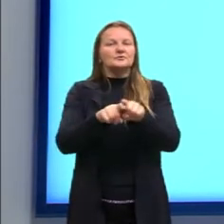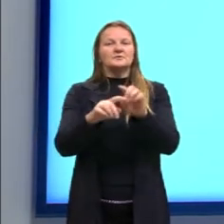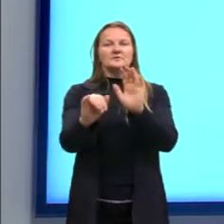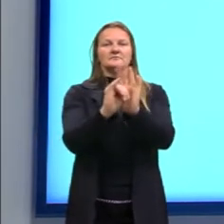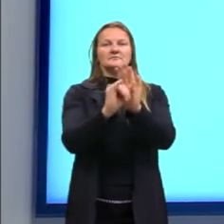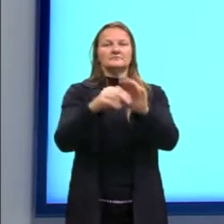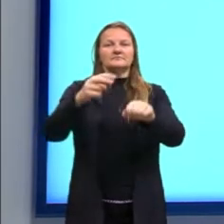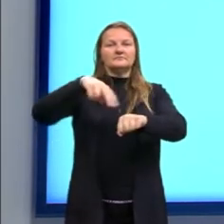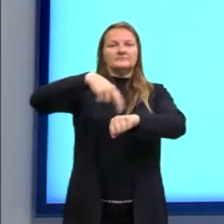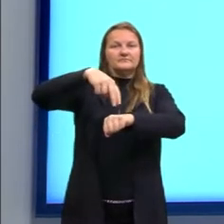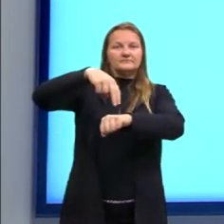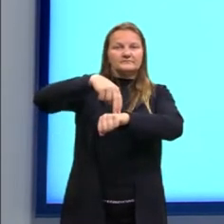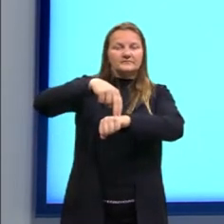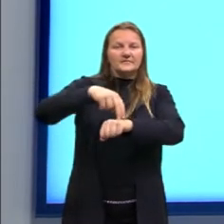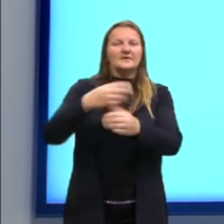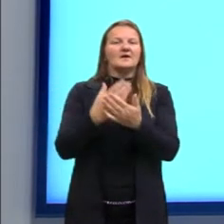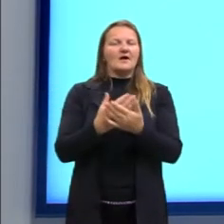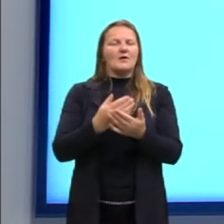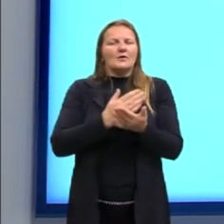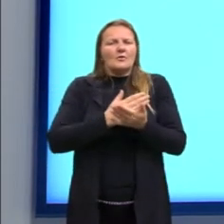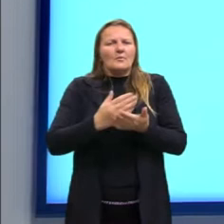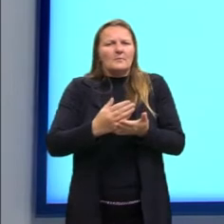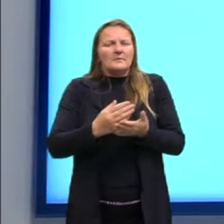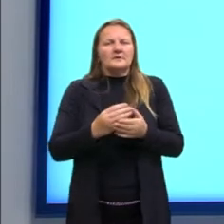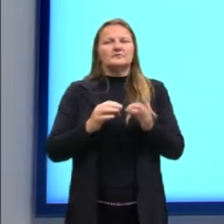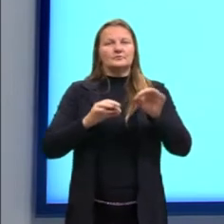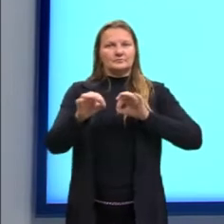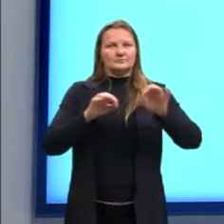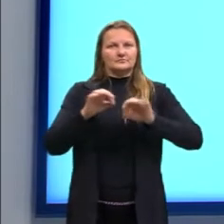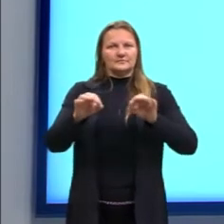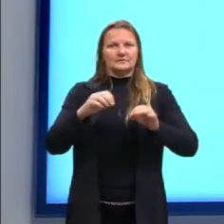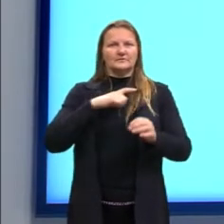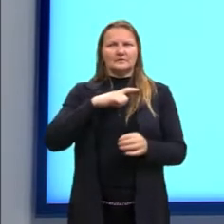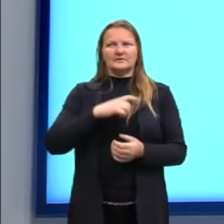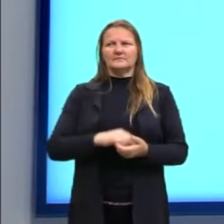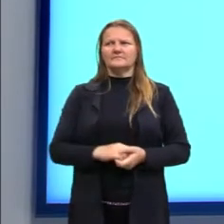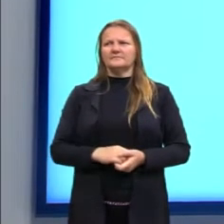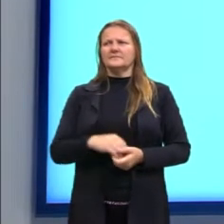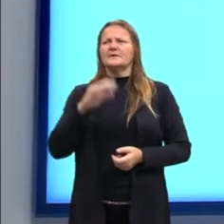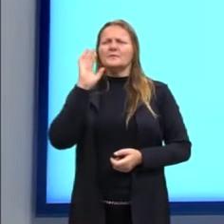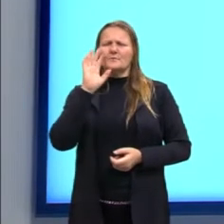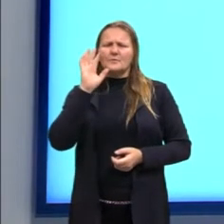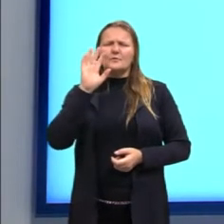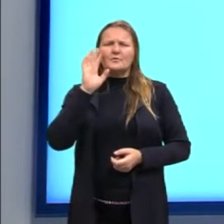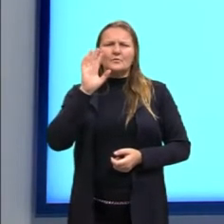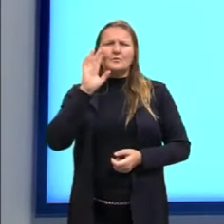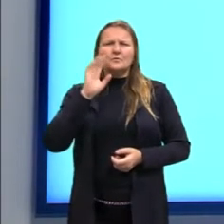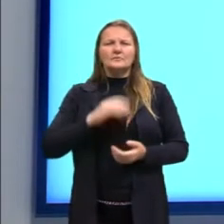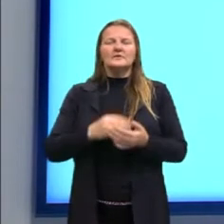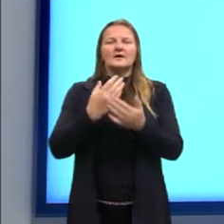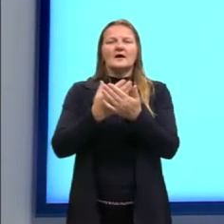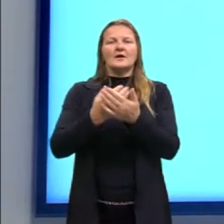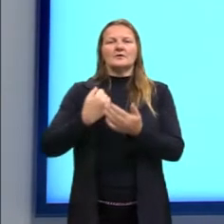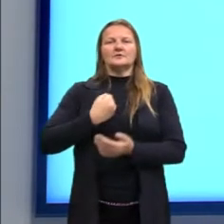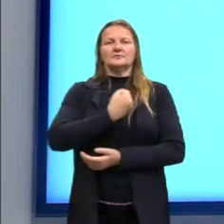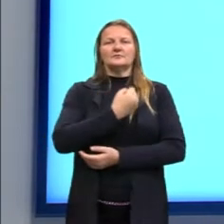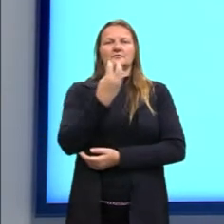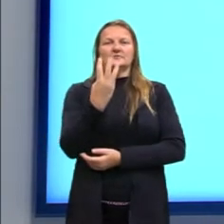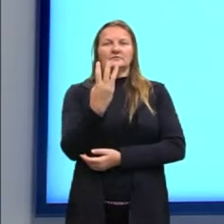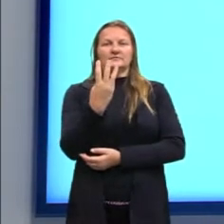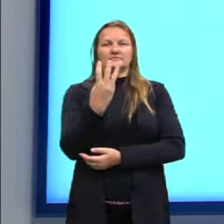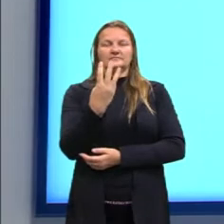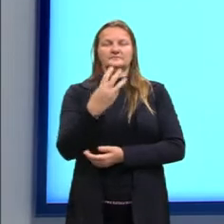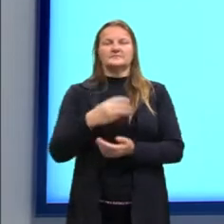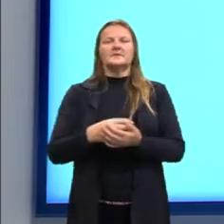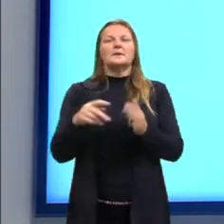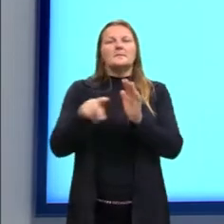nacional. E tem uma aula lá no início do nosso projeto, muito boa, que é a aula 3, que é exatamente